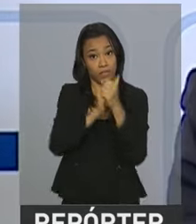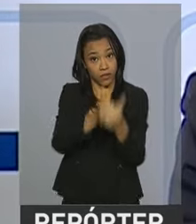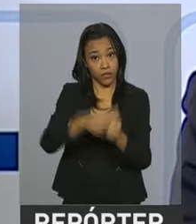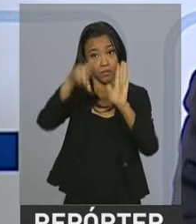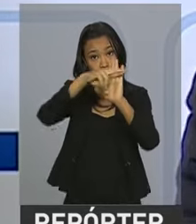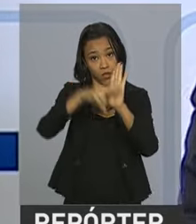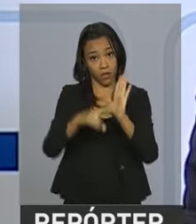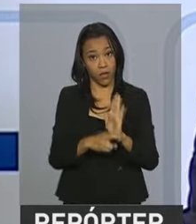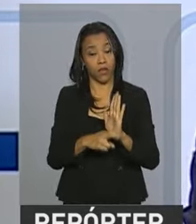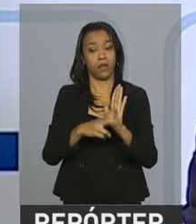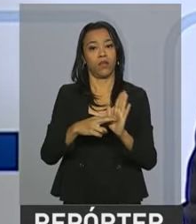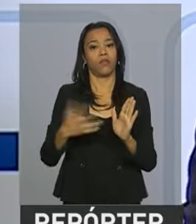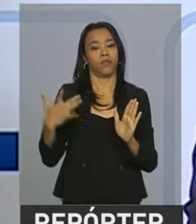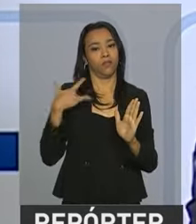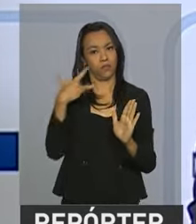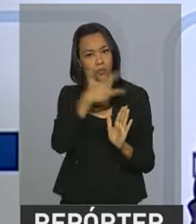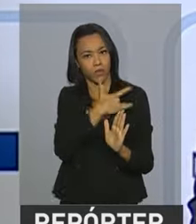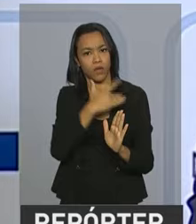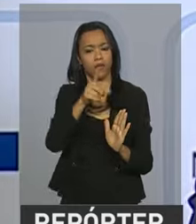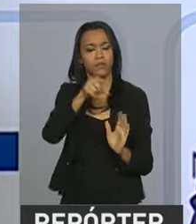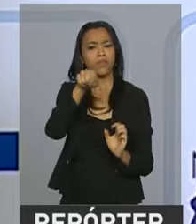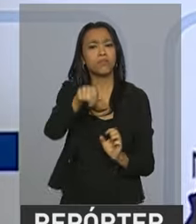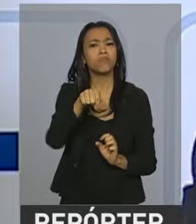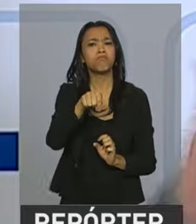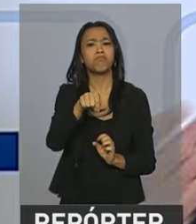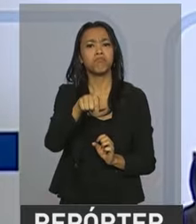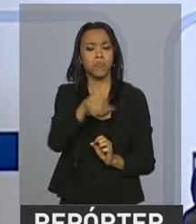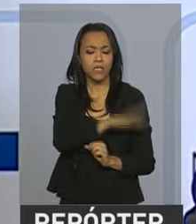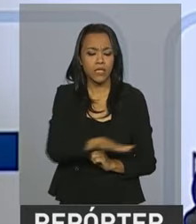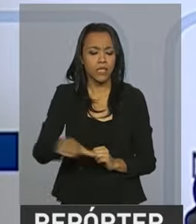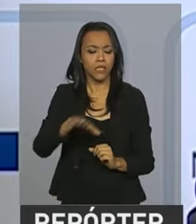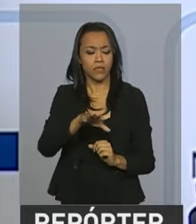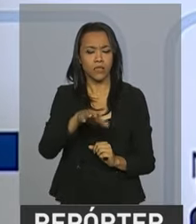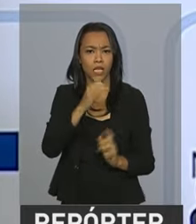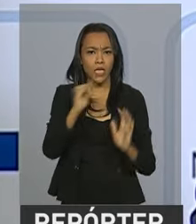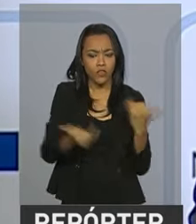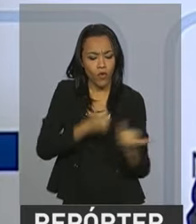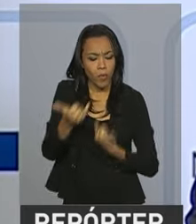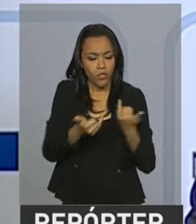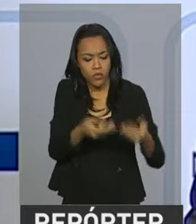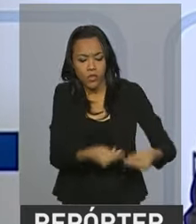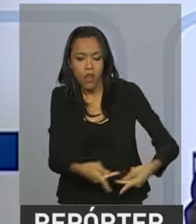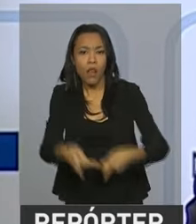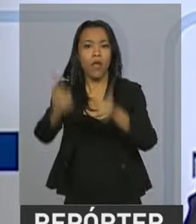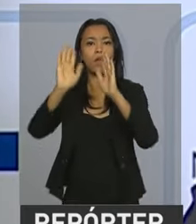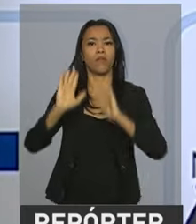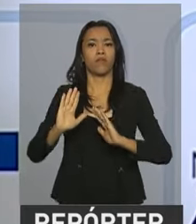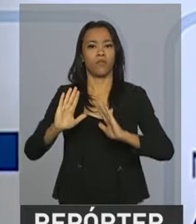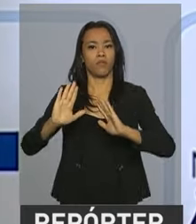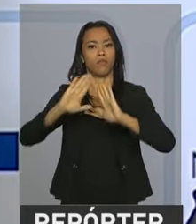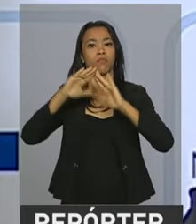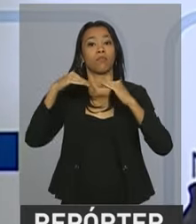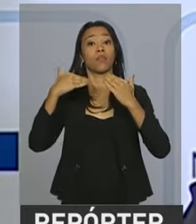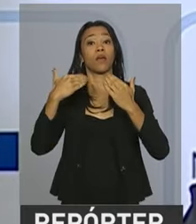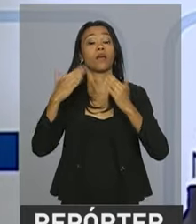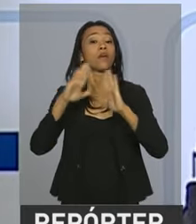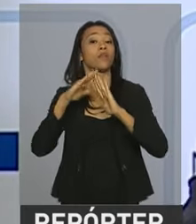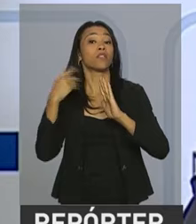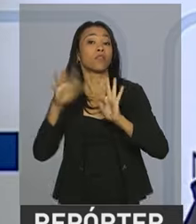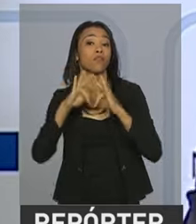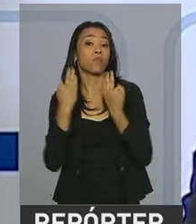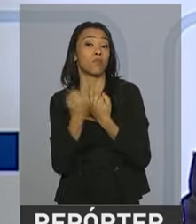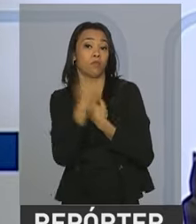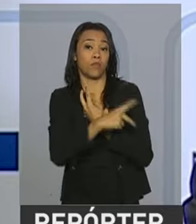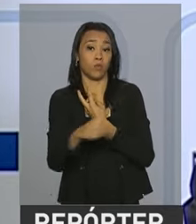da alimentação saudável paraas que que as crianças levem essa informação para dentro das suas casas quanto à quantidade de açúcar